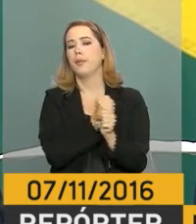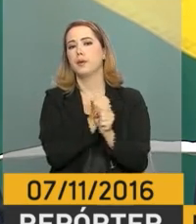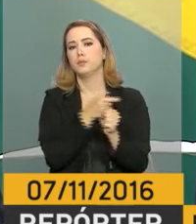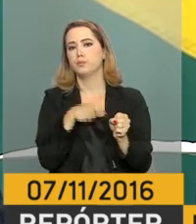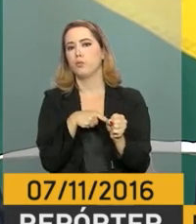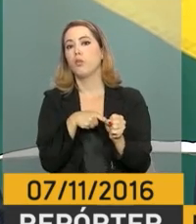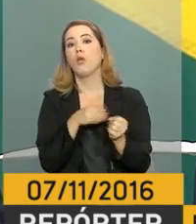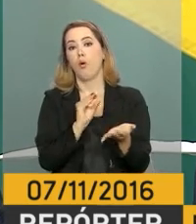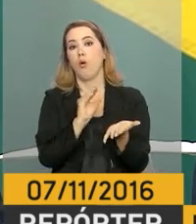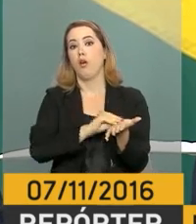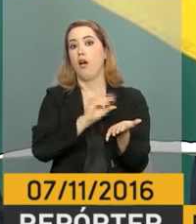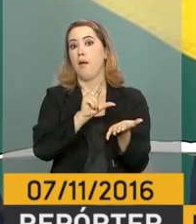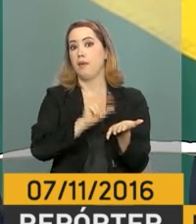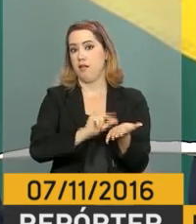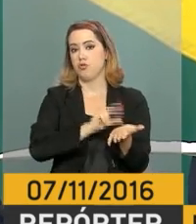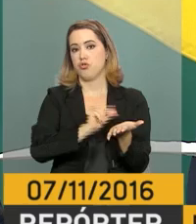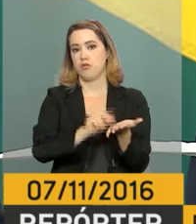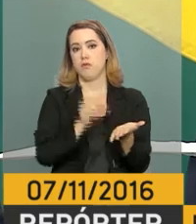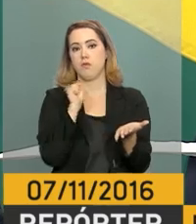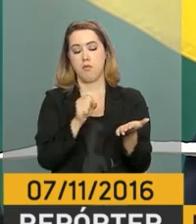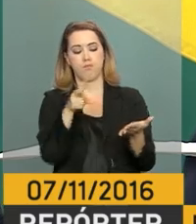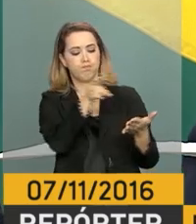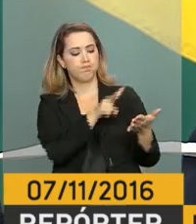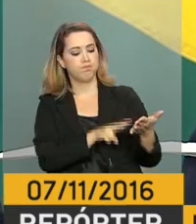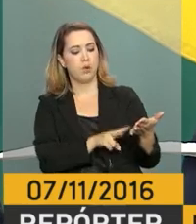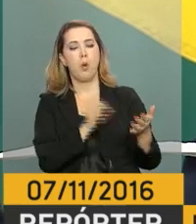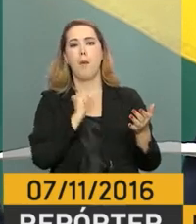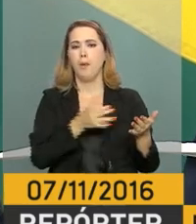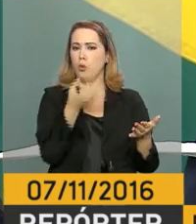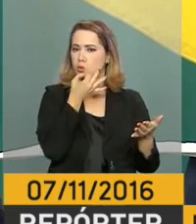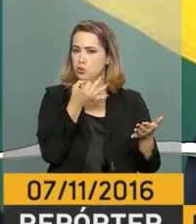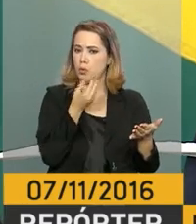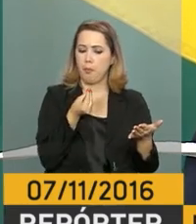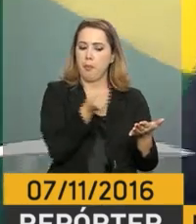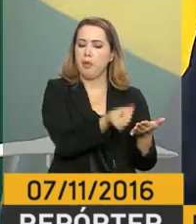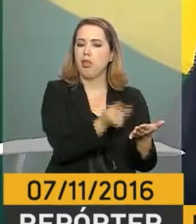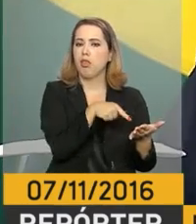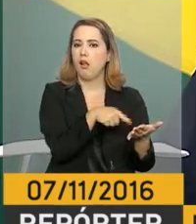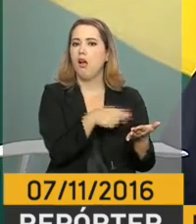evidentemente, acompanhando o andamento das obras, poderá sugerir, objetar,